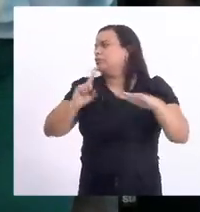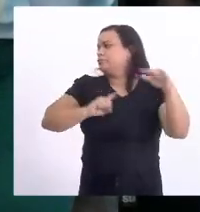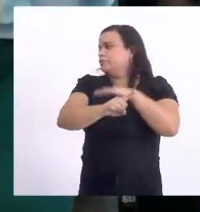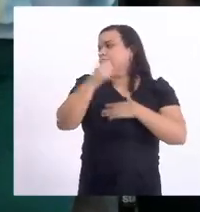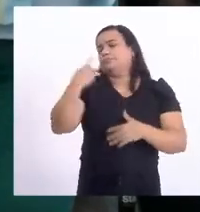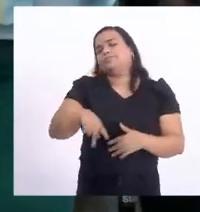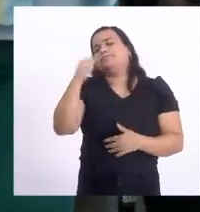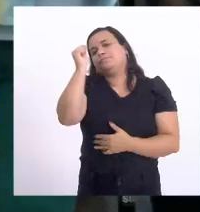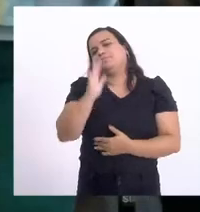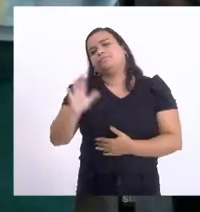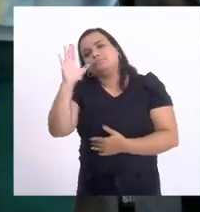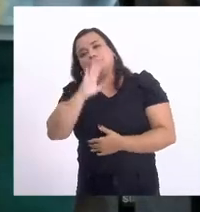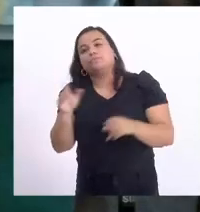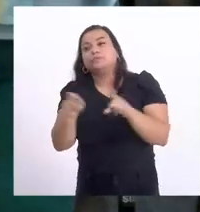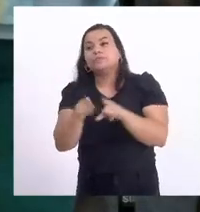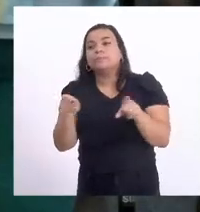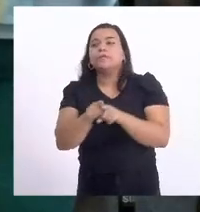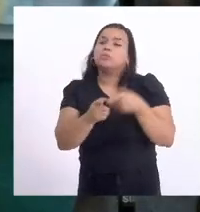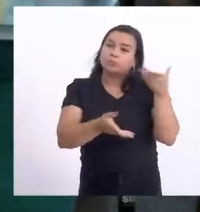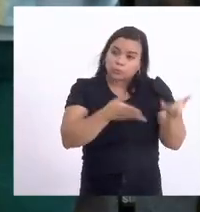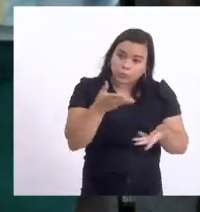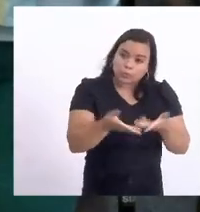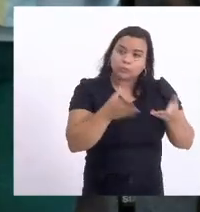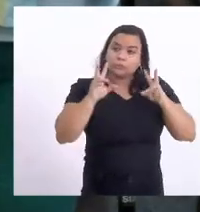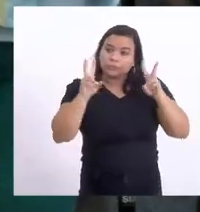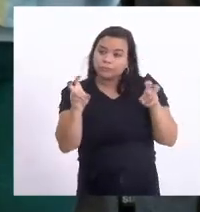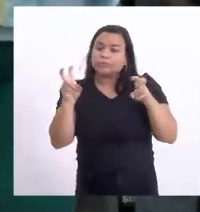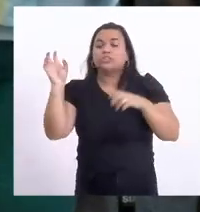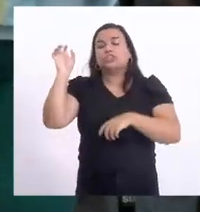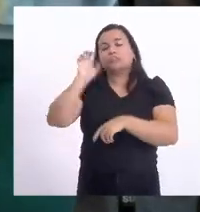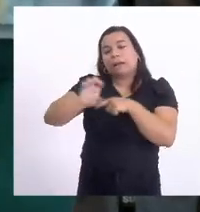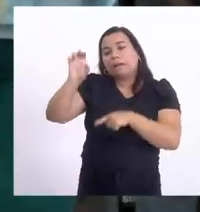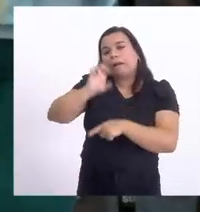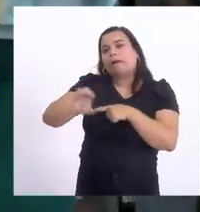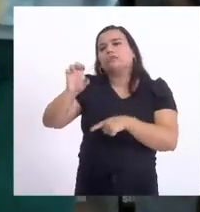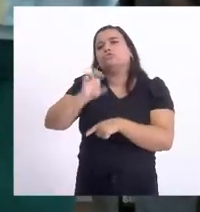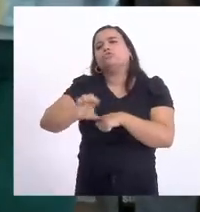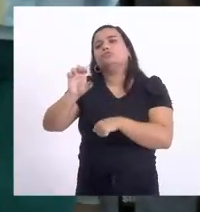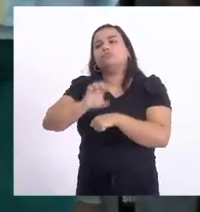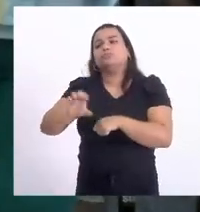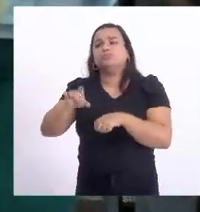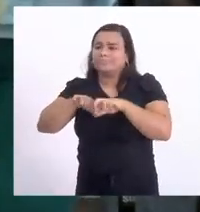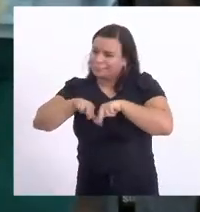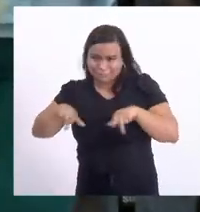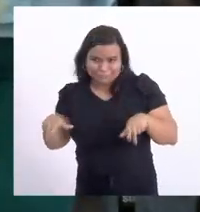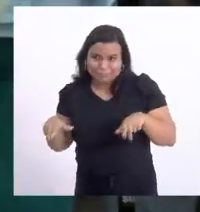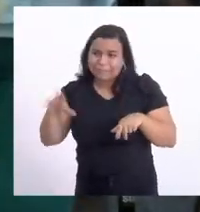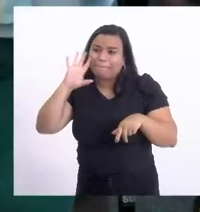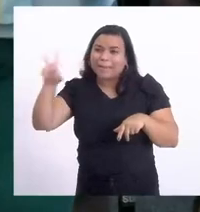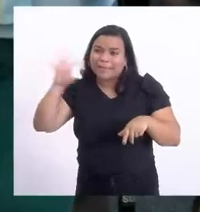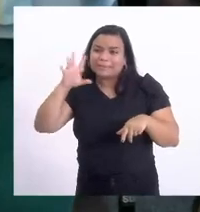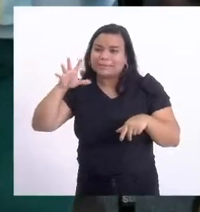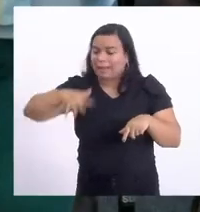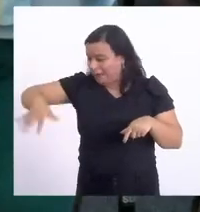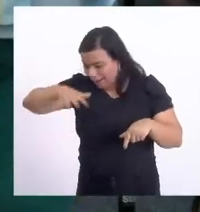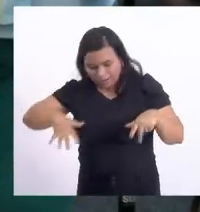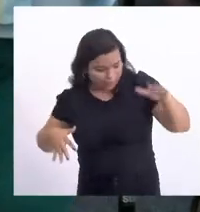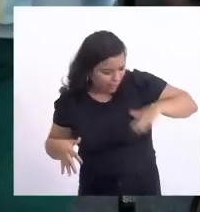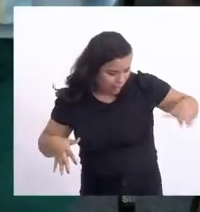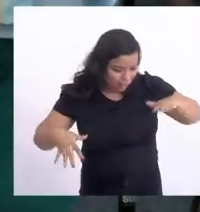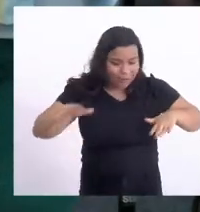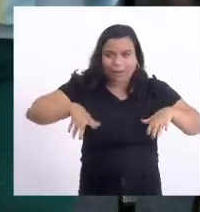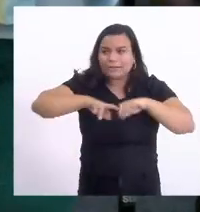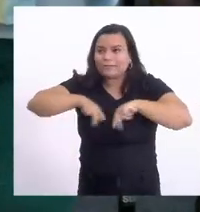Brasil, seja cuidando da questão do estágio, enfim. Então, nós pensamos nas várias dimensões da inclusão,